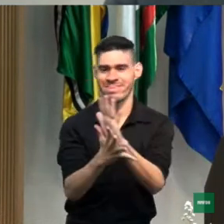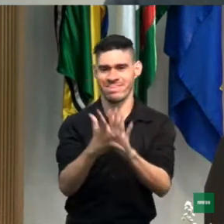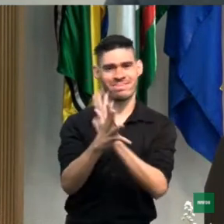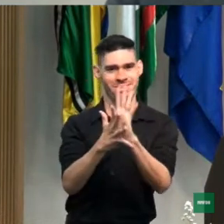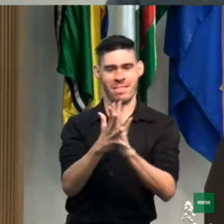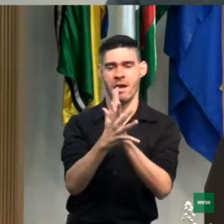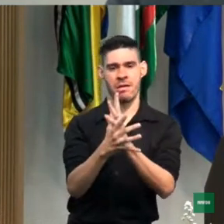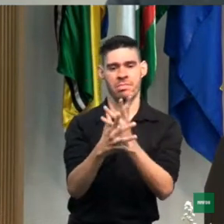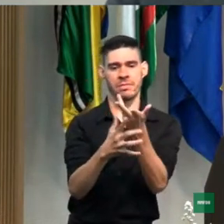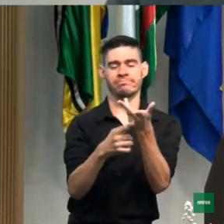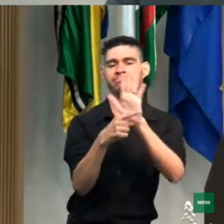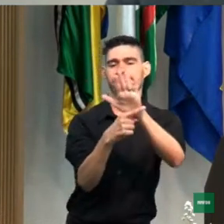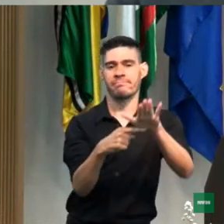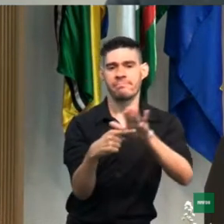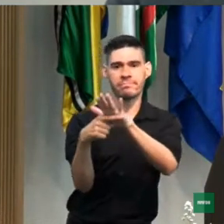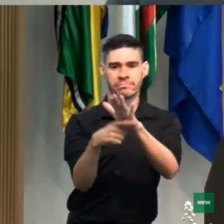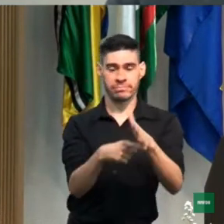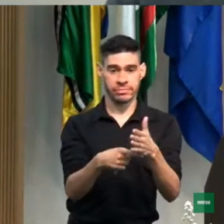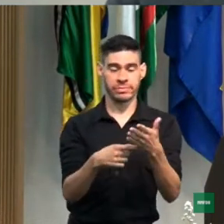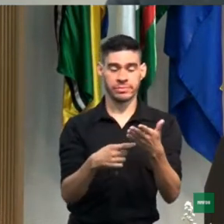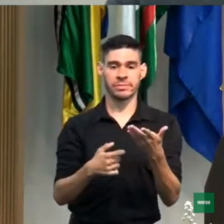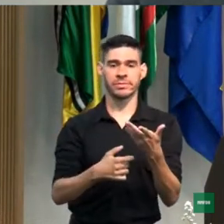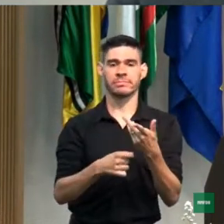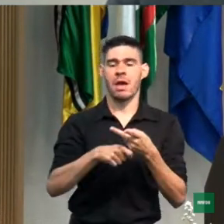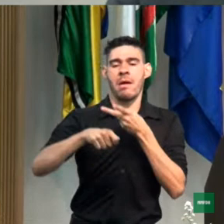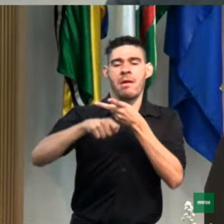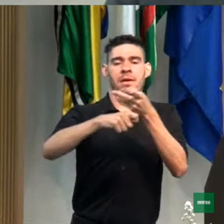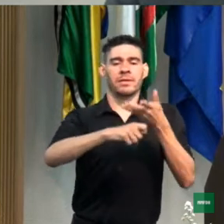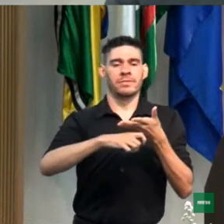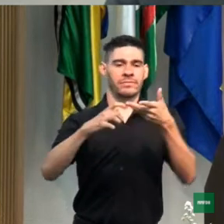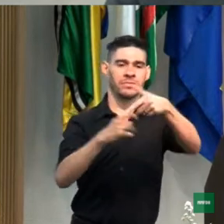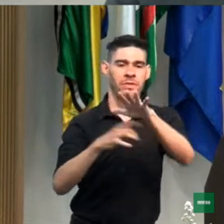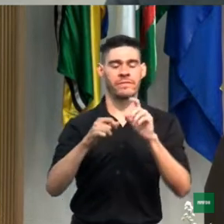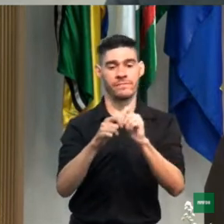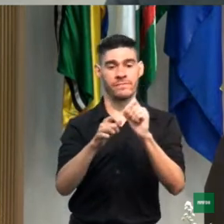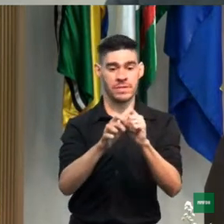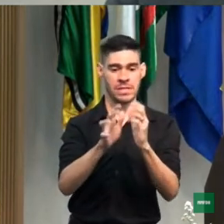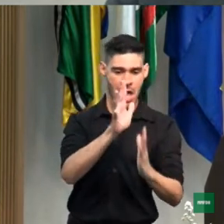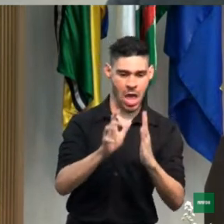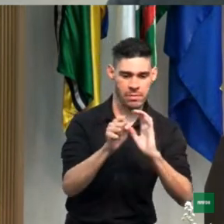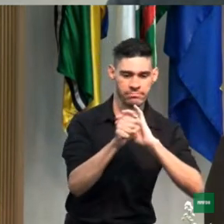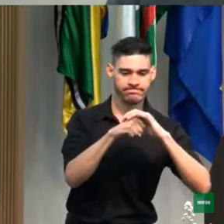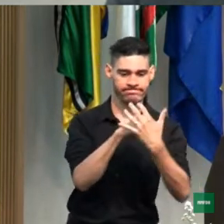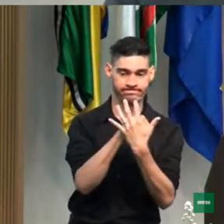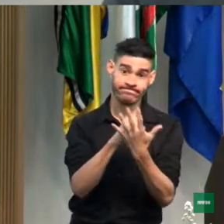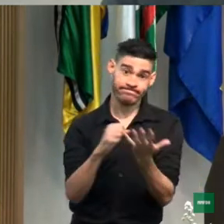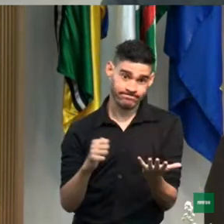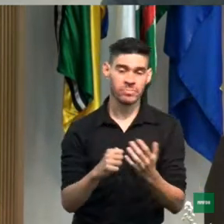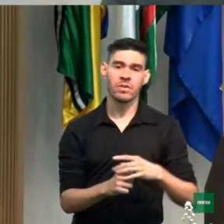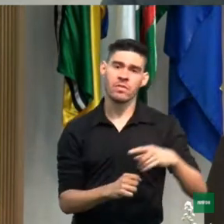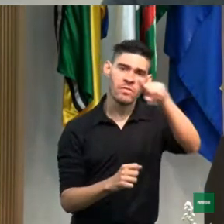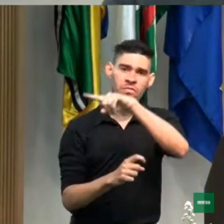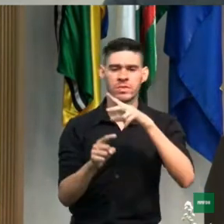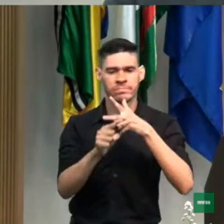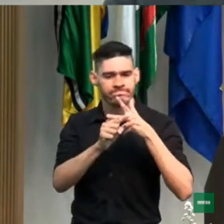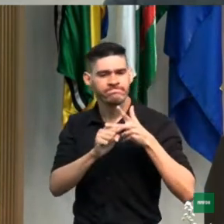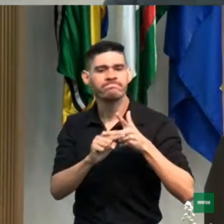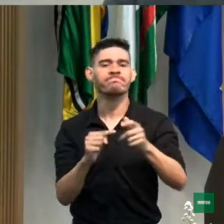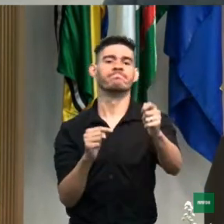contemplá-los pelos que os senhores fizeram nesse período de pandemia. Os senhores são campeões. Muito